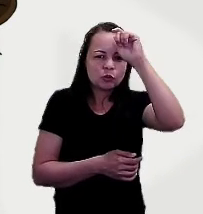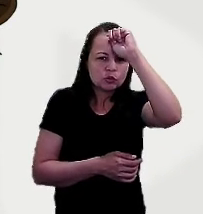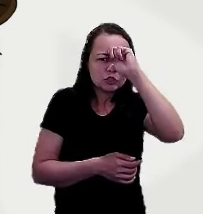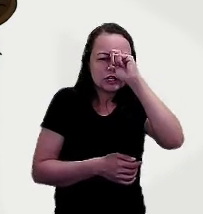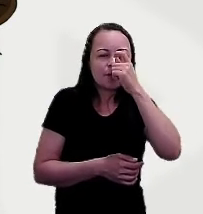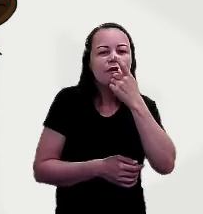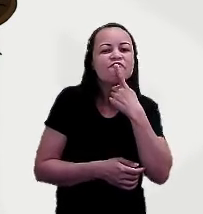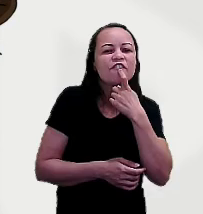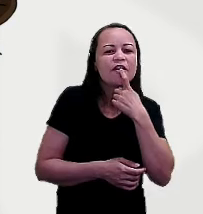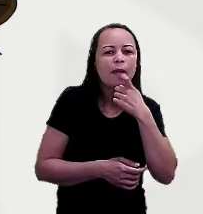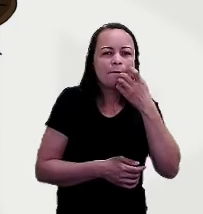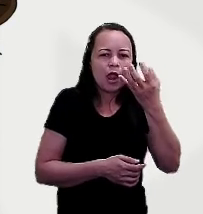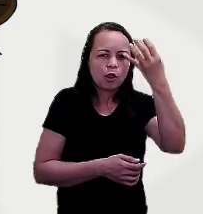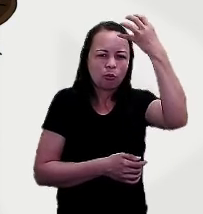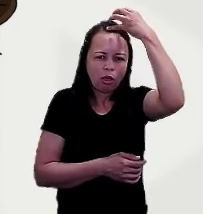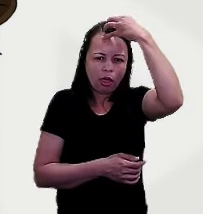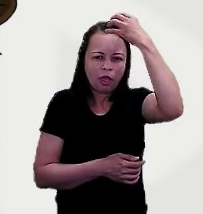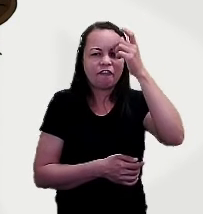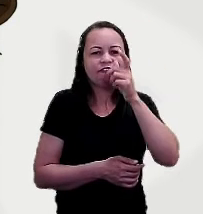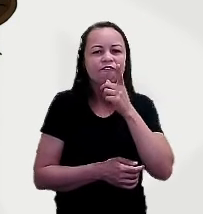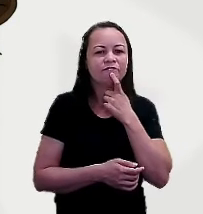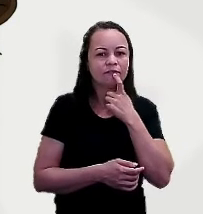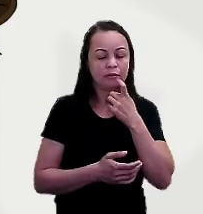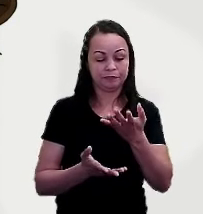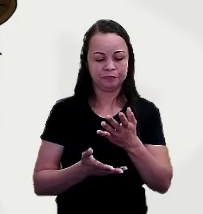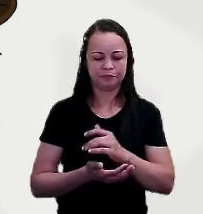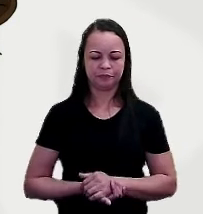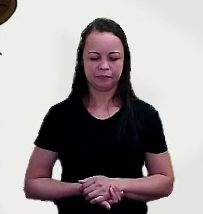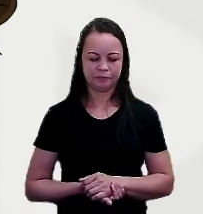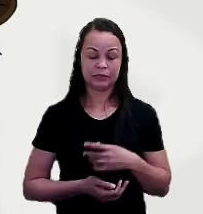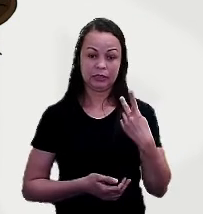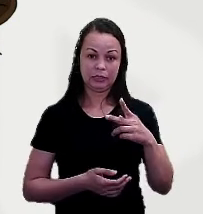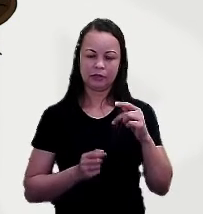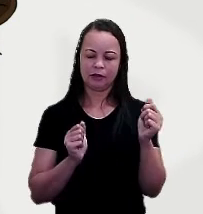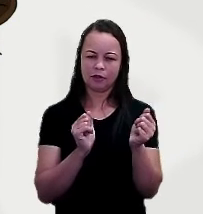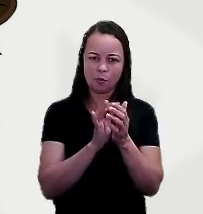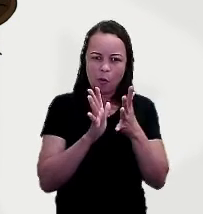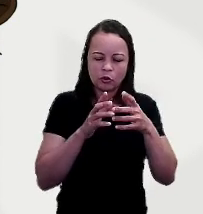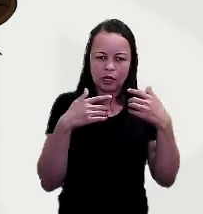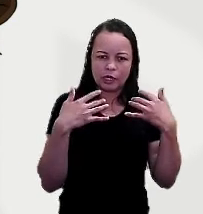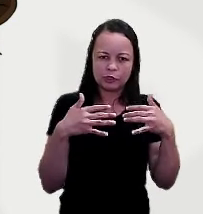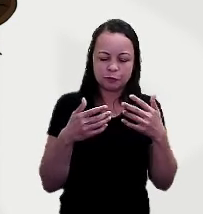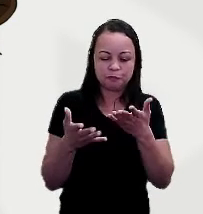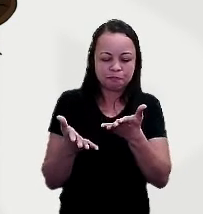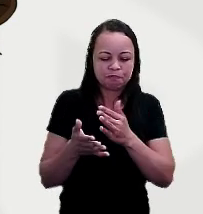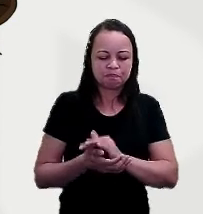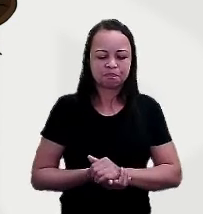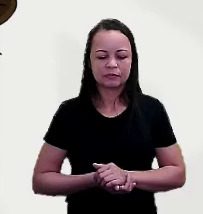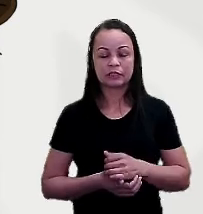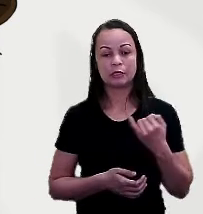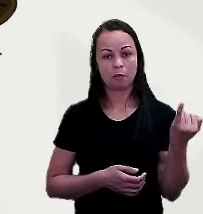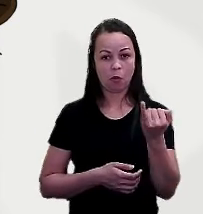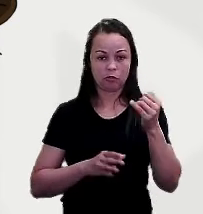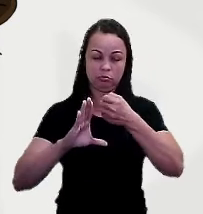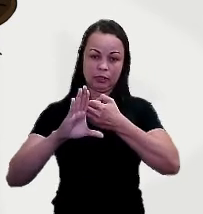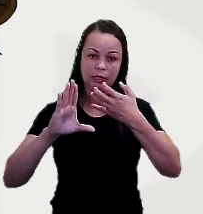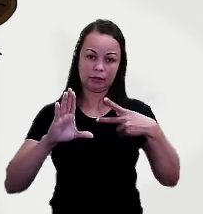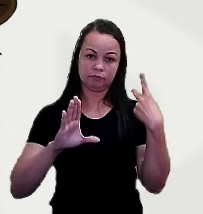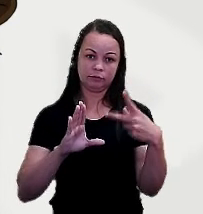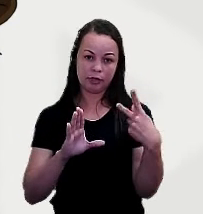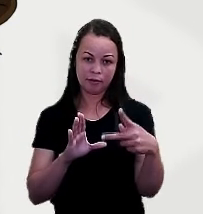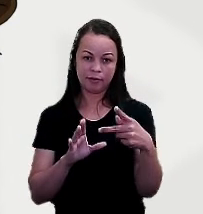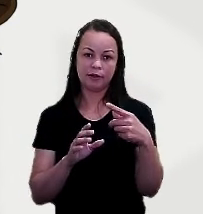um capuz, tá? Que lhe concede poderes mágicos. Uma das importantes características